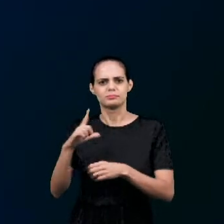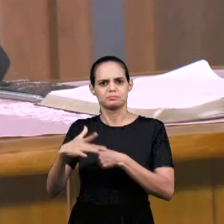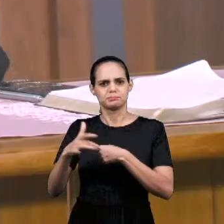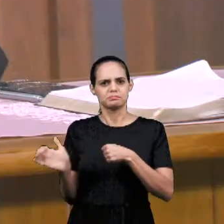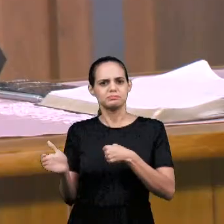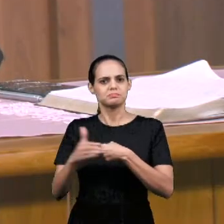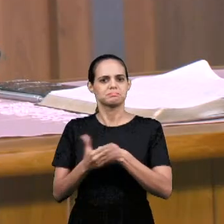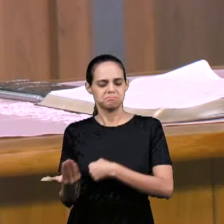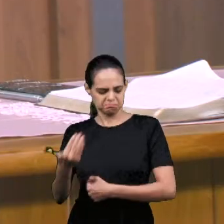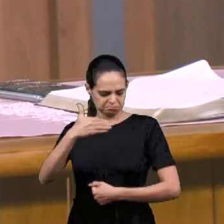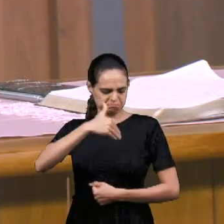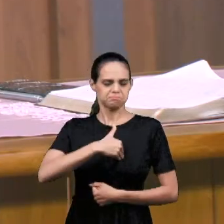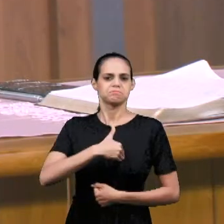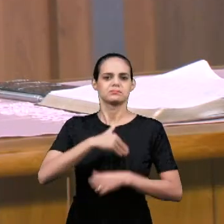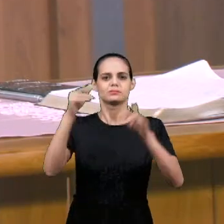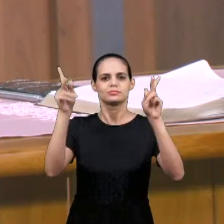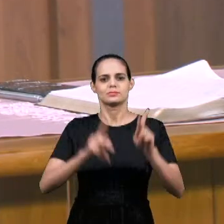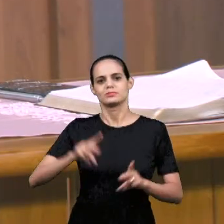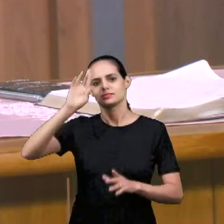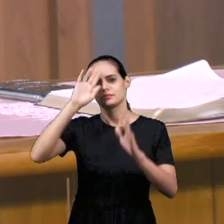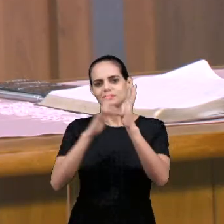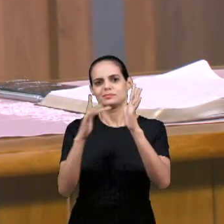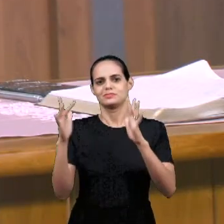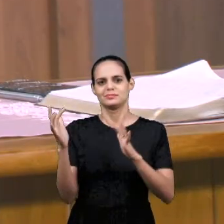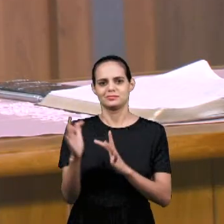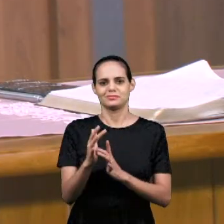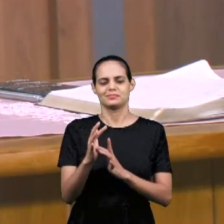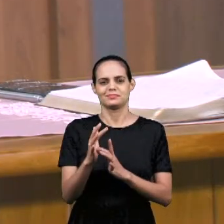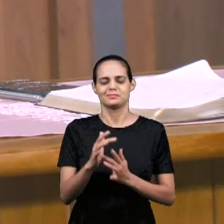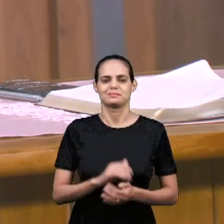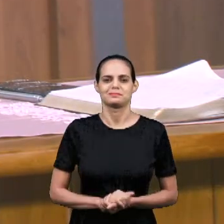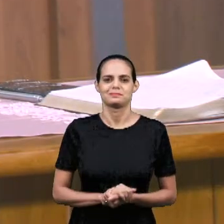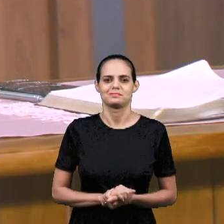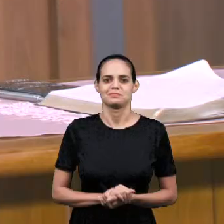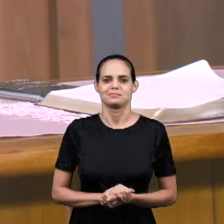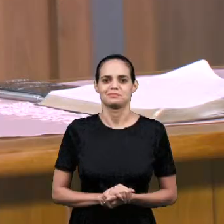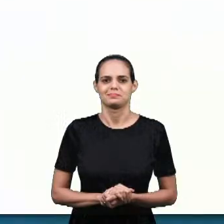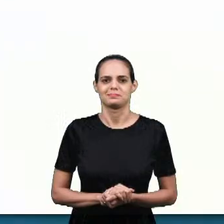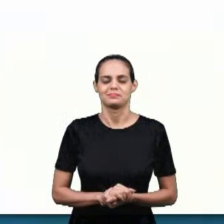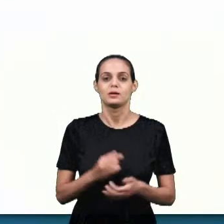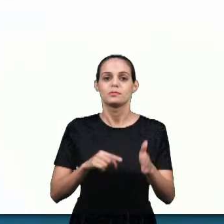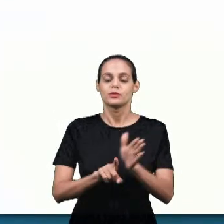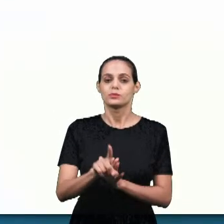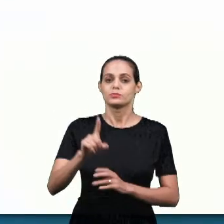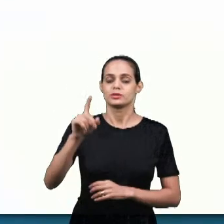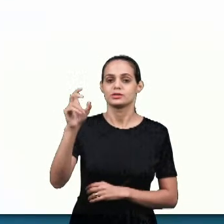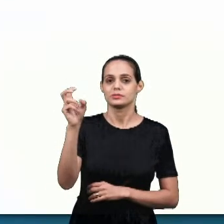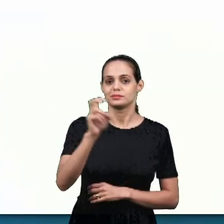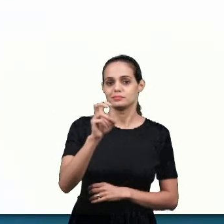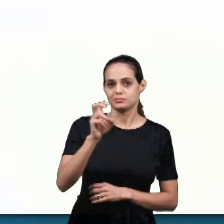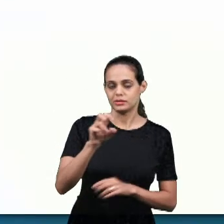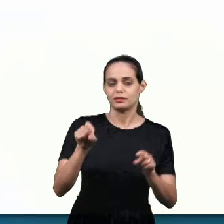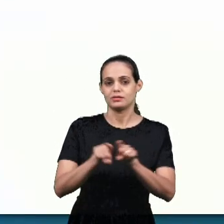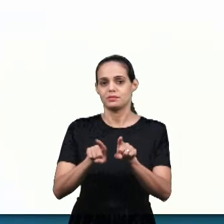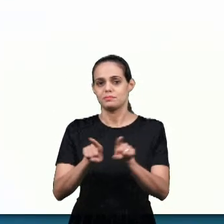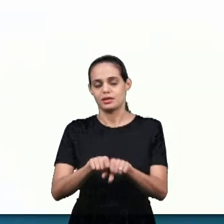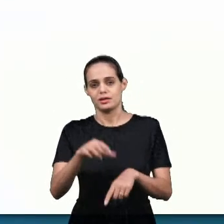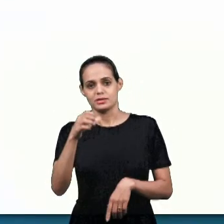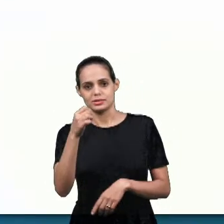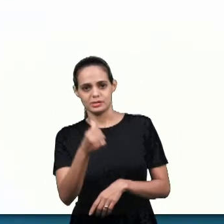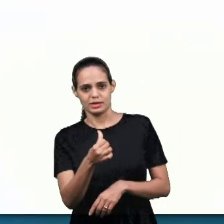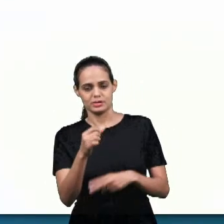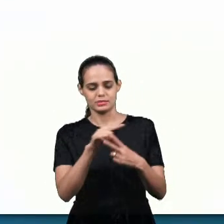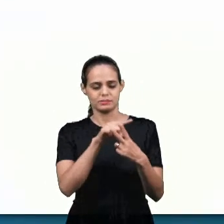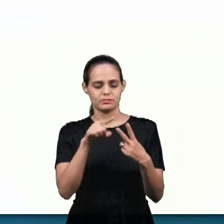Jesus. Amém, irmãos? A nossa pergunta agora, número 5 e número 6, que tem o mesmo sentido, vamos fazê-las juntas porque elas